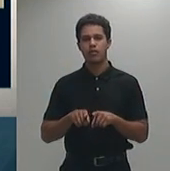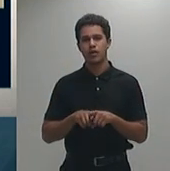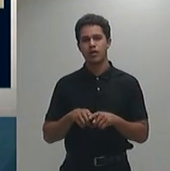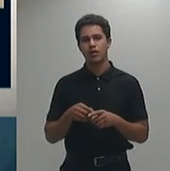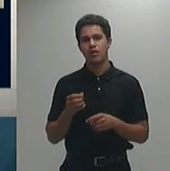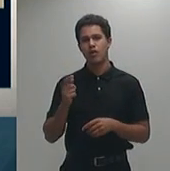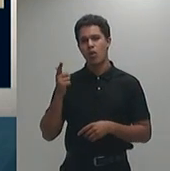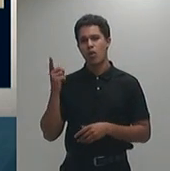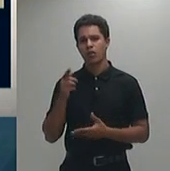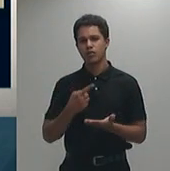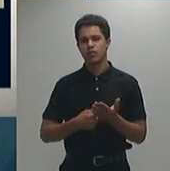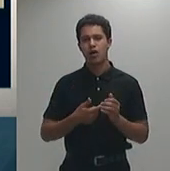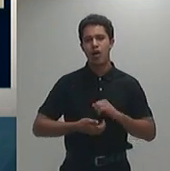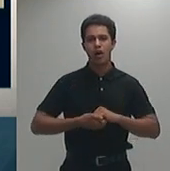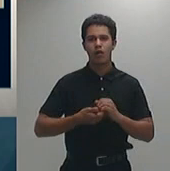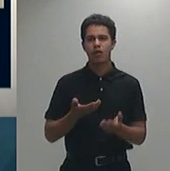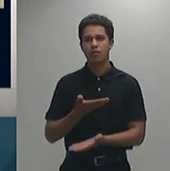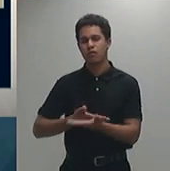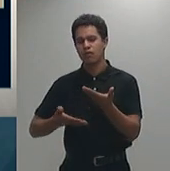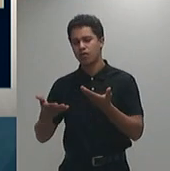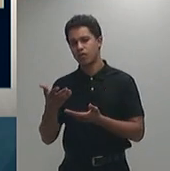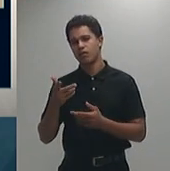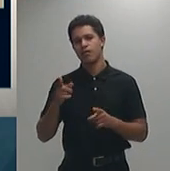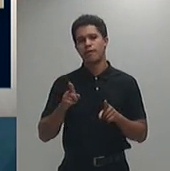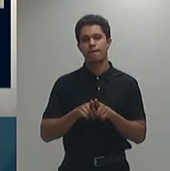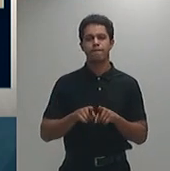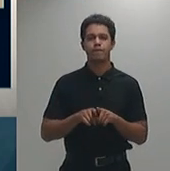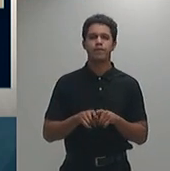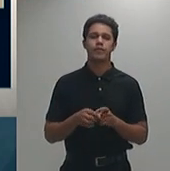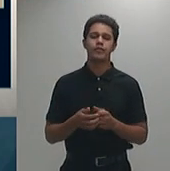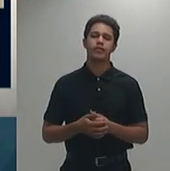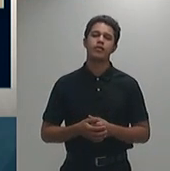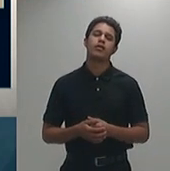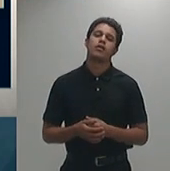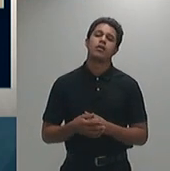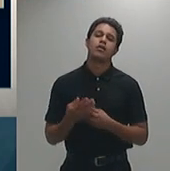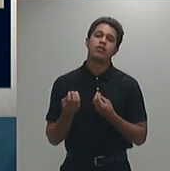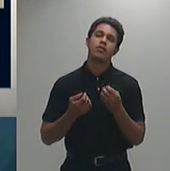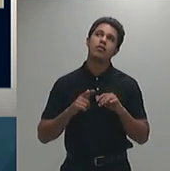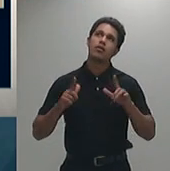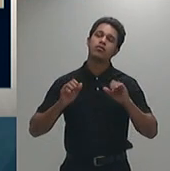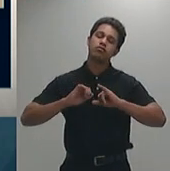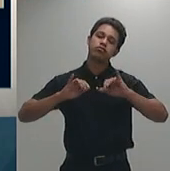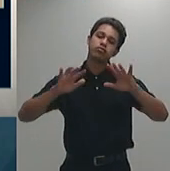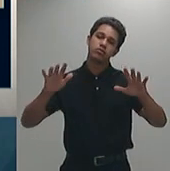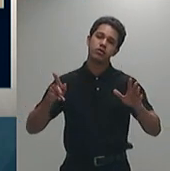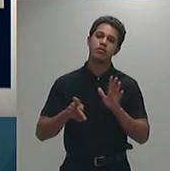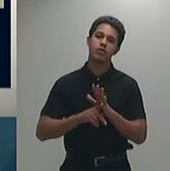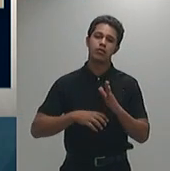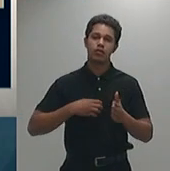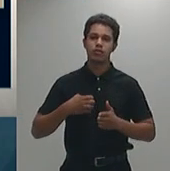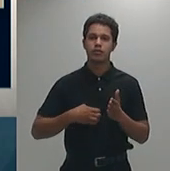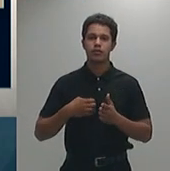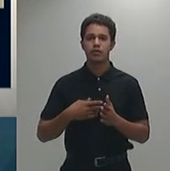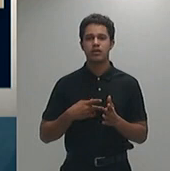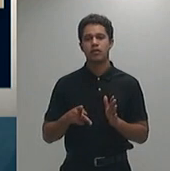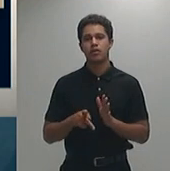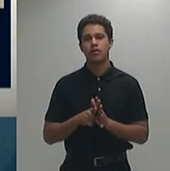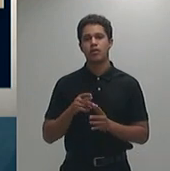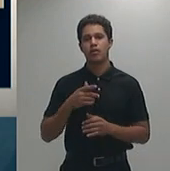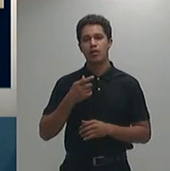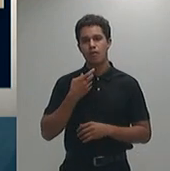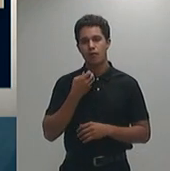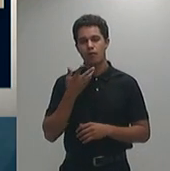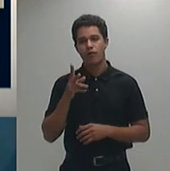divulgado em comunicados e fatos relevantes mais inclusive quando já publicado edital pela companhia para compor convocação da Assembleia